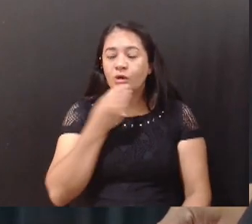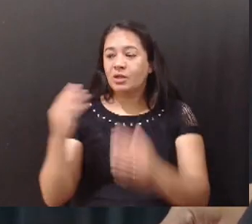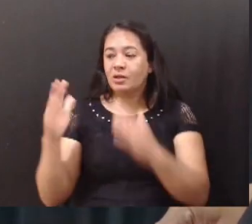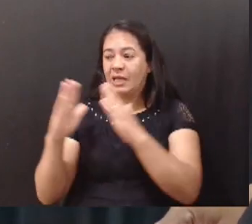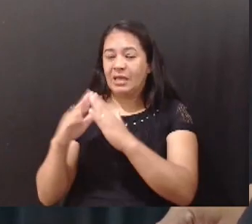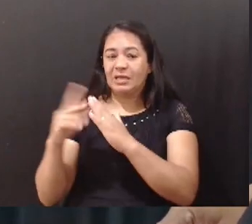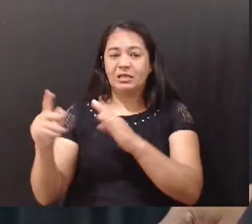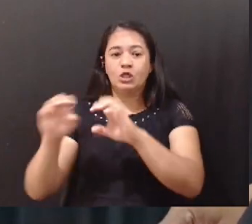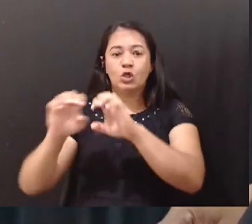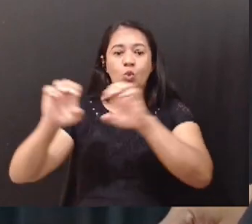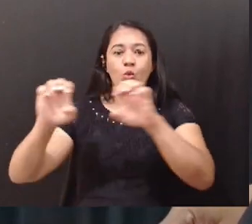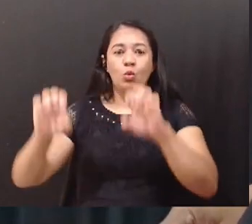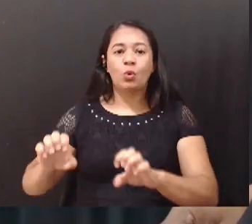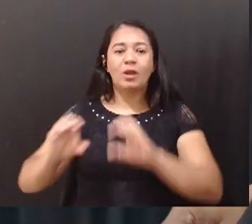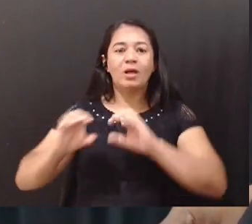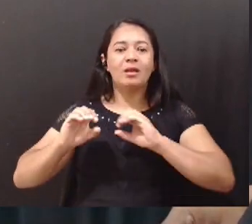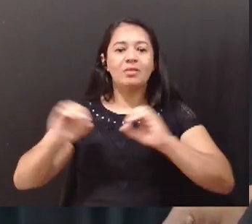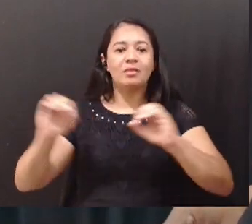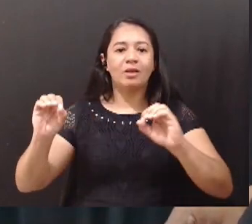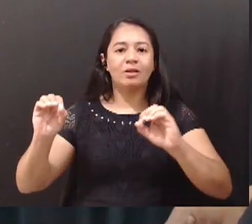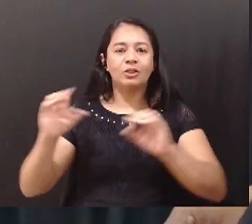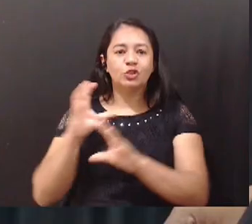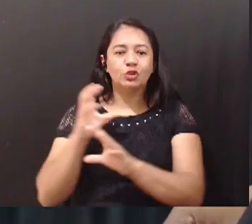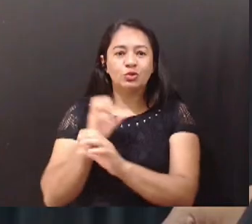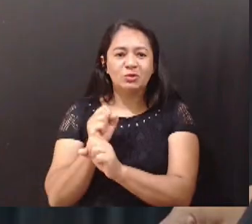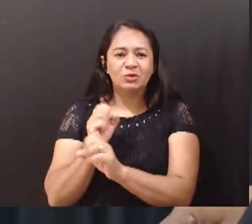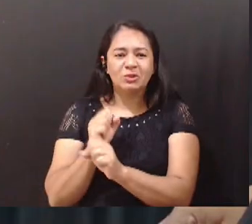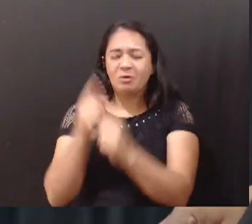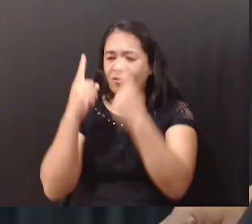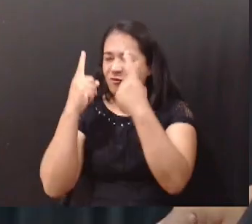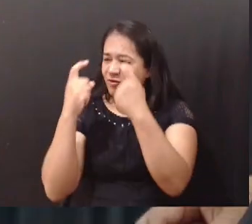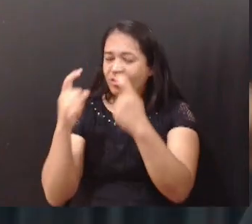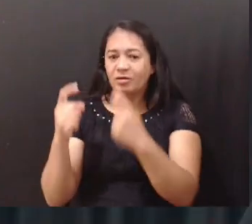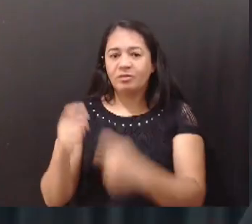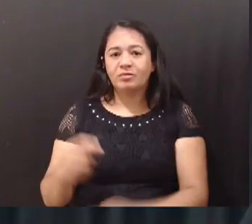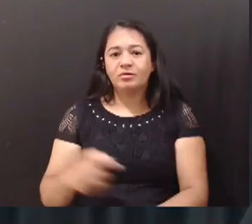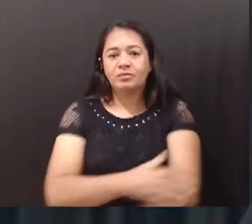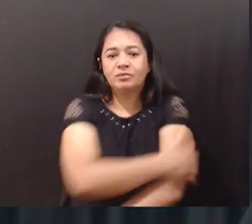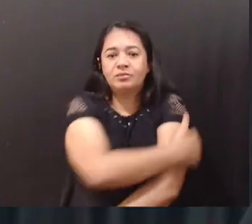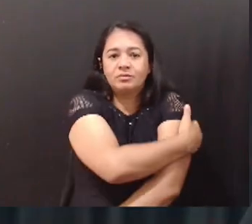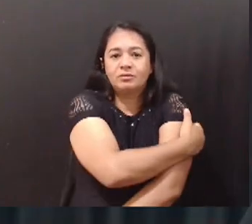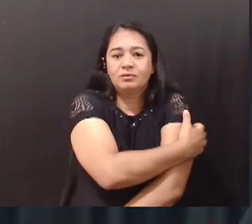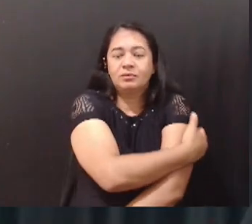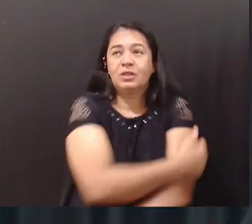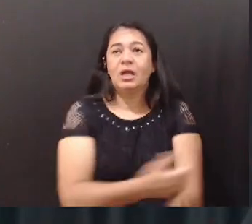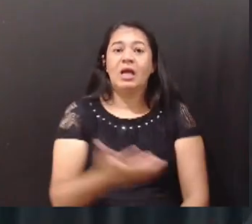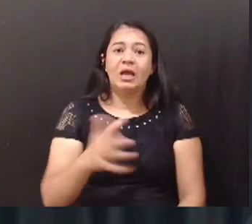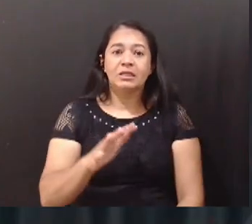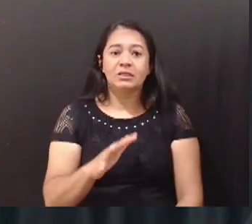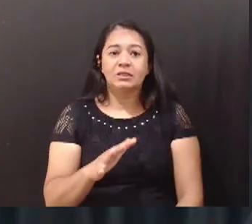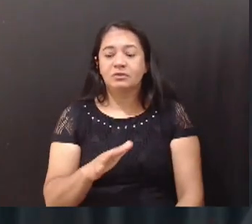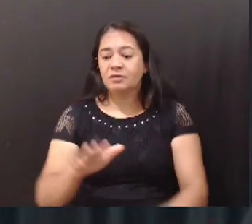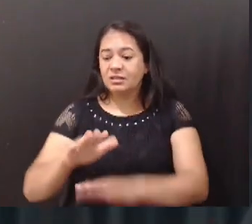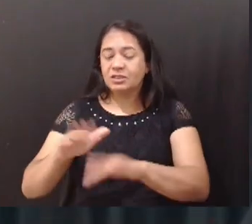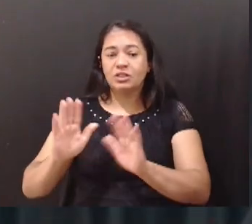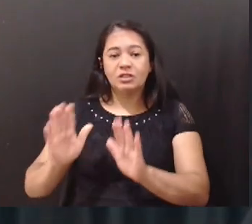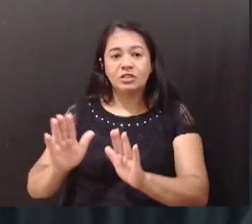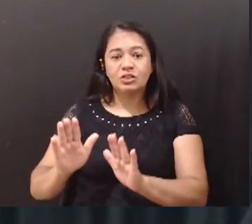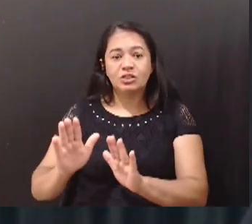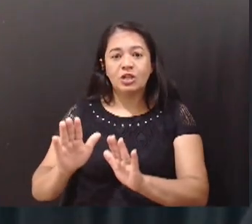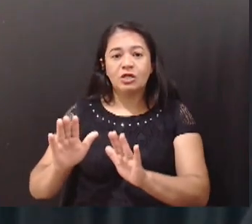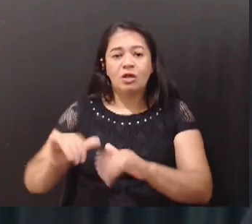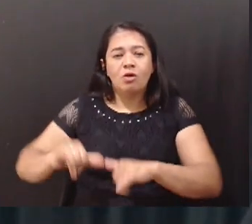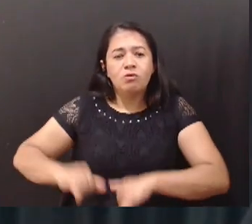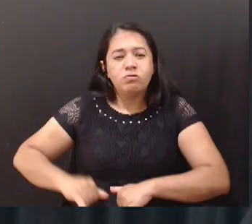desestruturados, totalmente violentos. Eles próprios podem ter sofrido muitas violências. E aí eles reproduzem